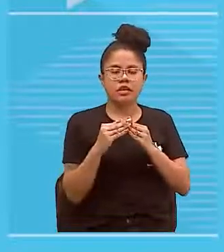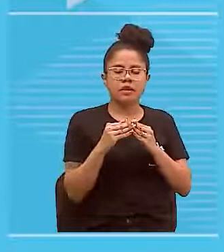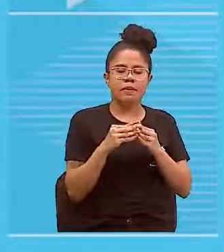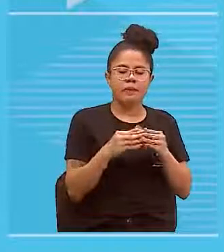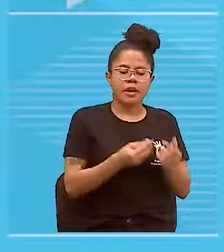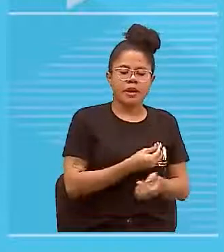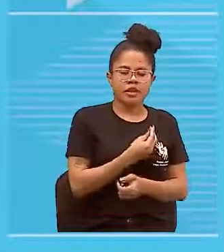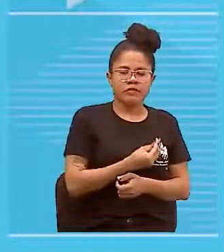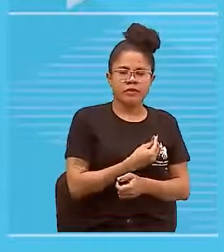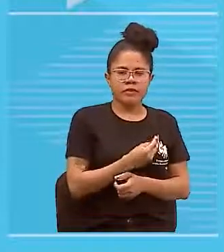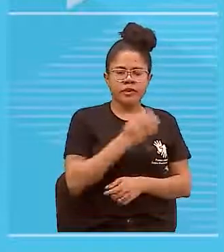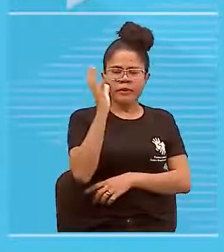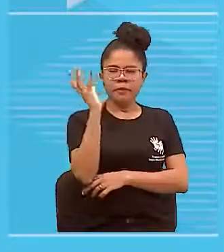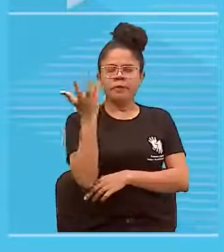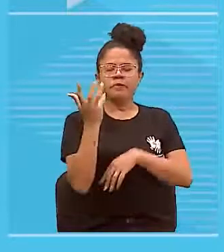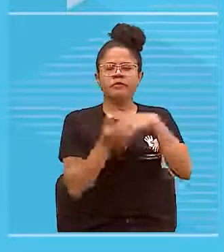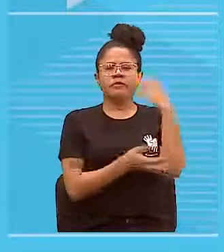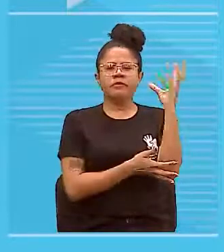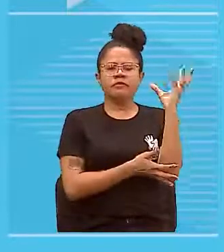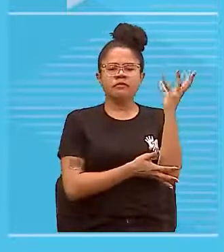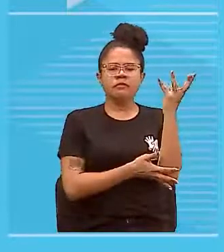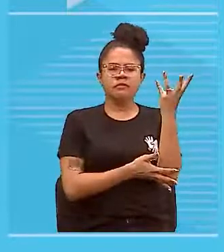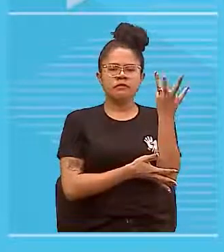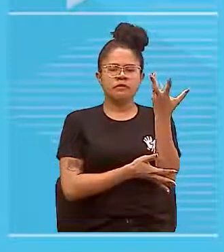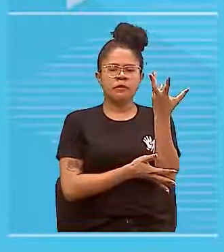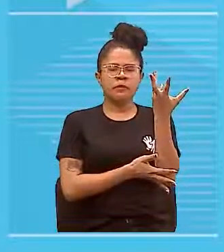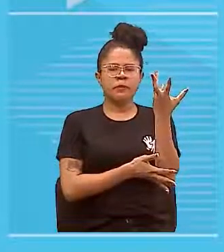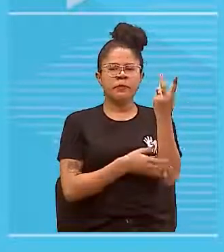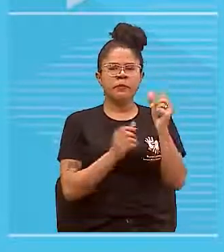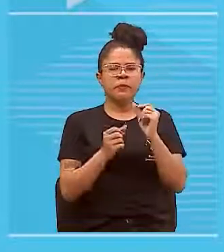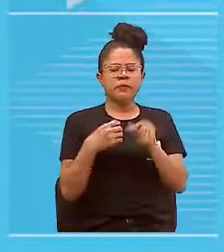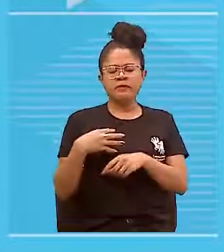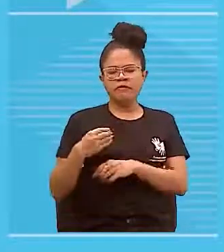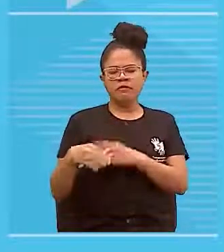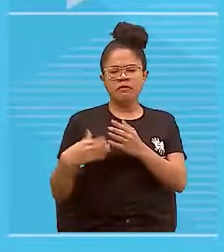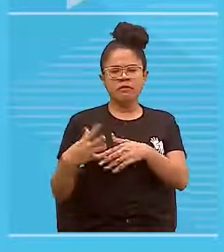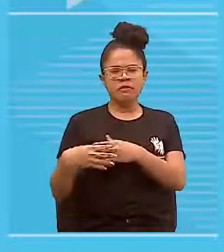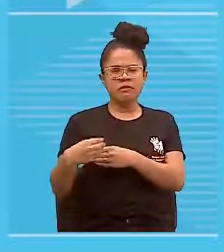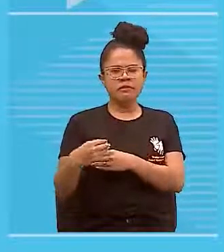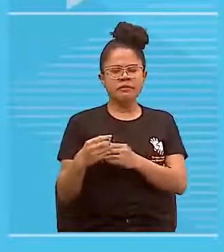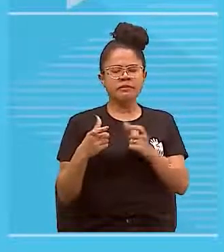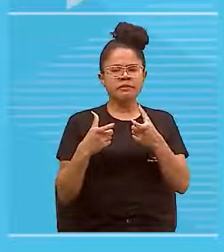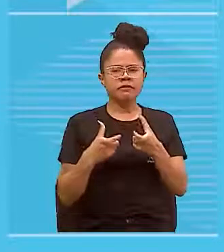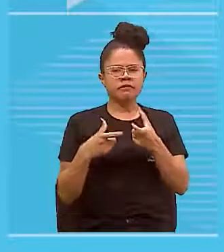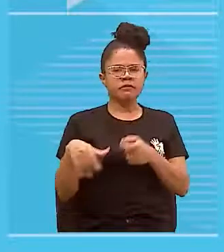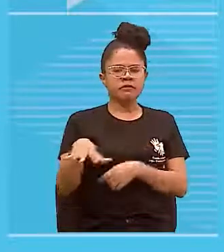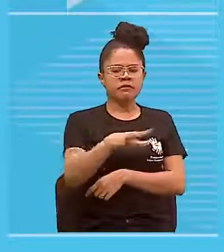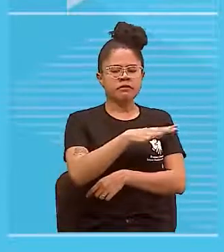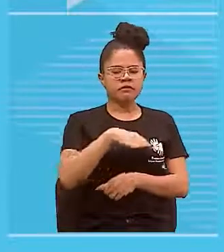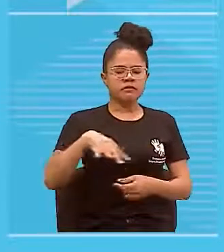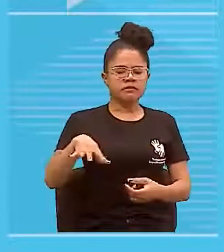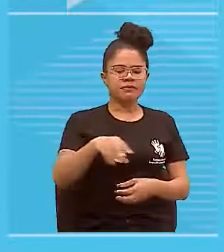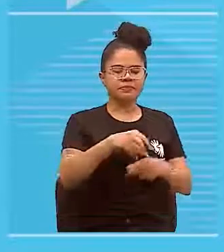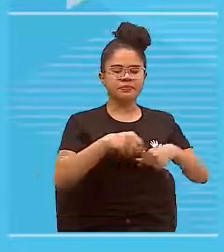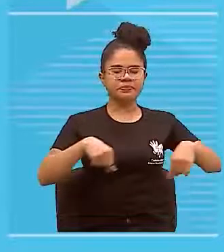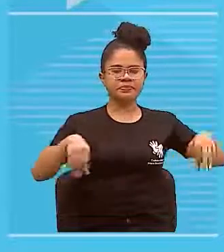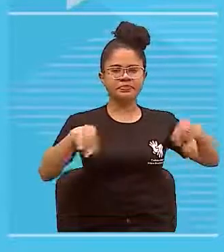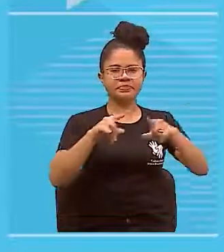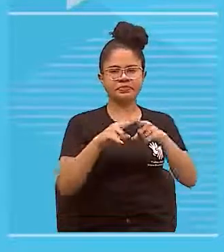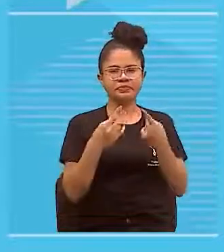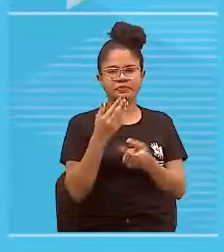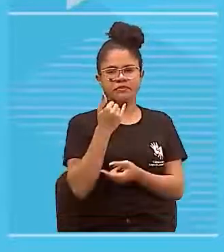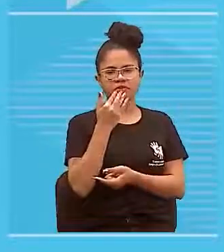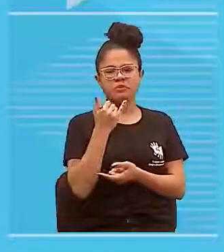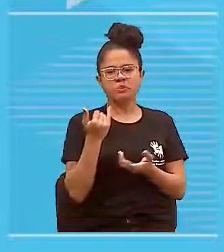nas árvores, né? Eles fazem essa reprodução no ambiente terrestre. Mas eles também se